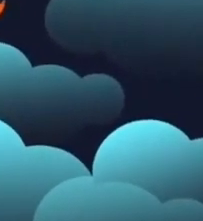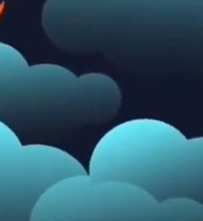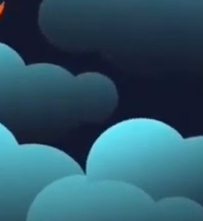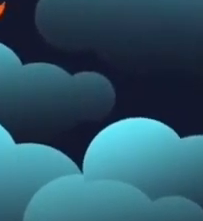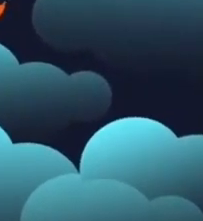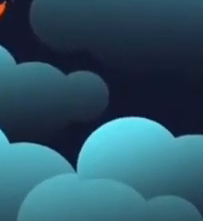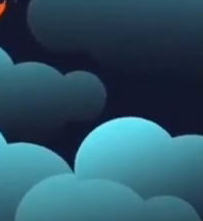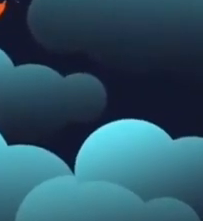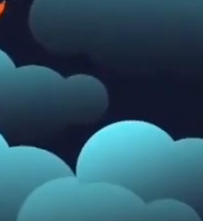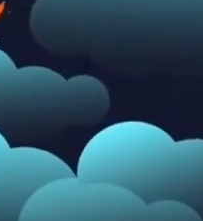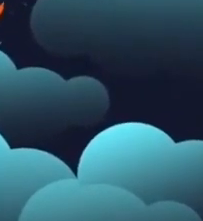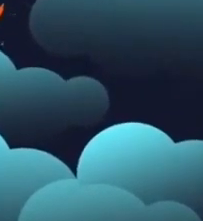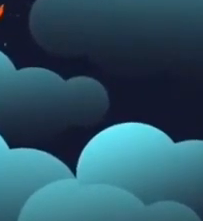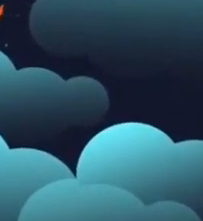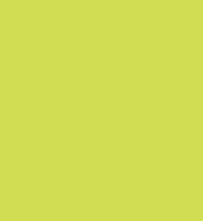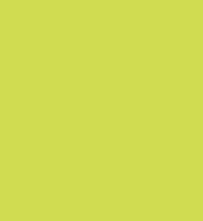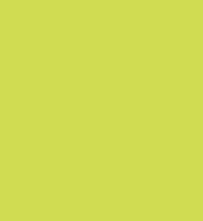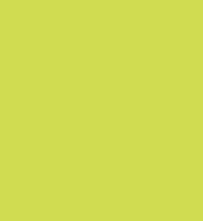viver.